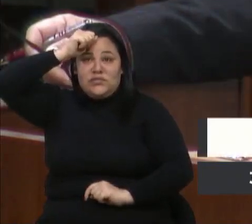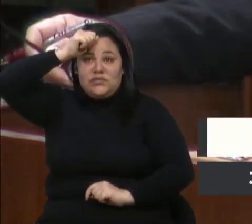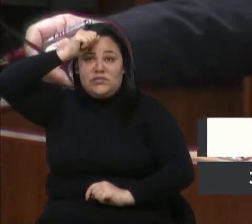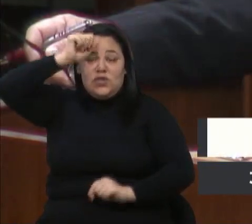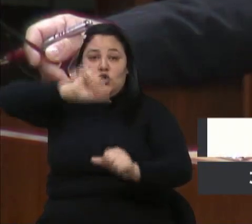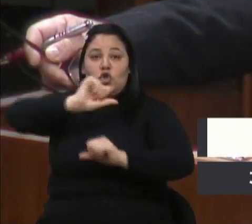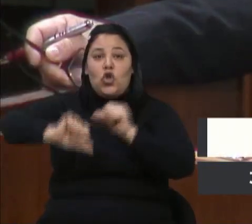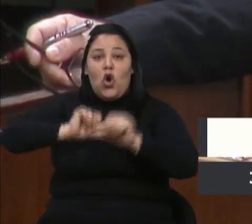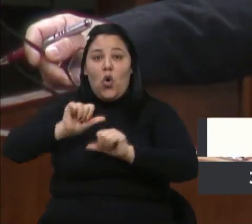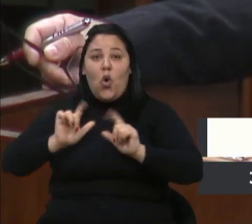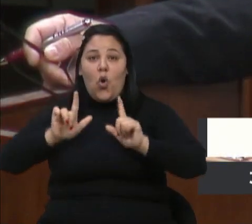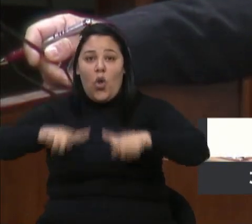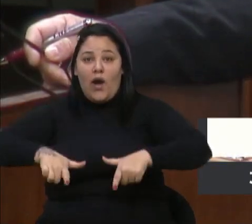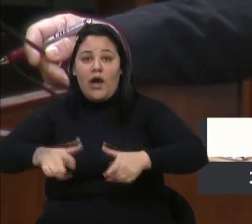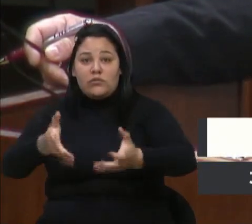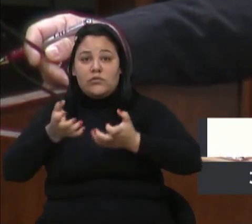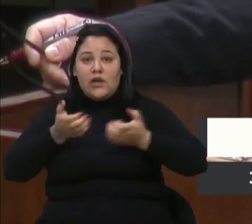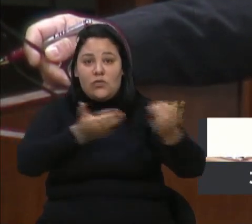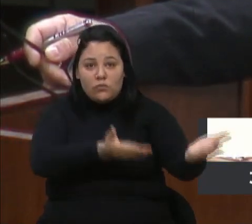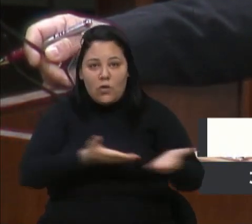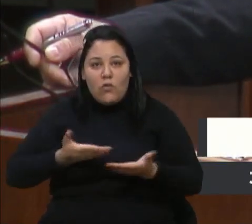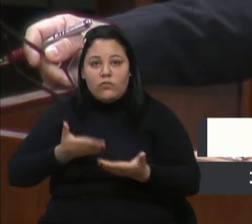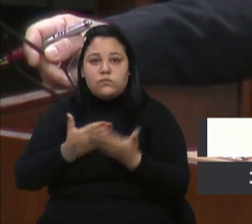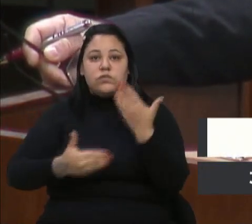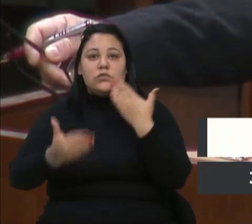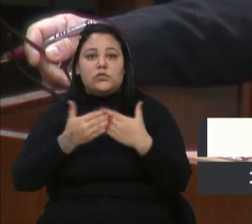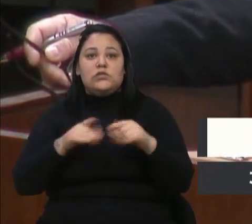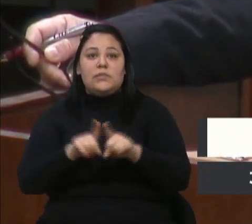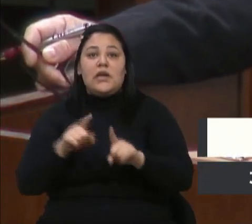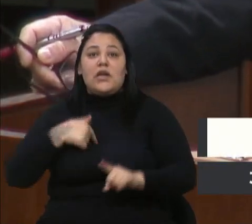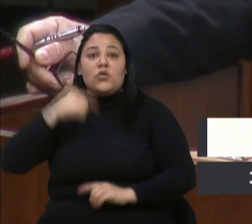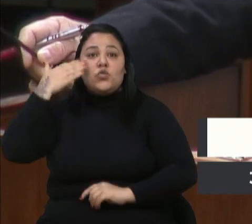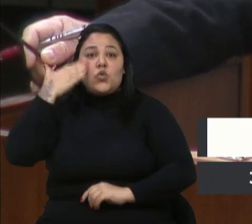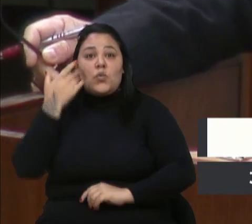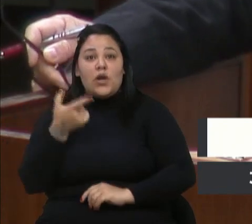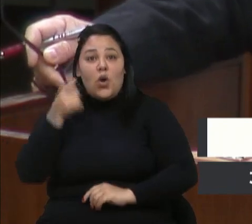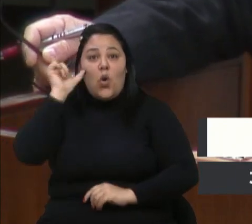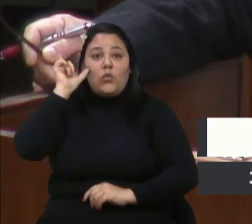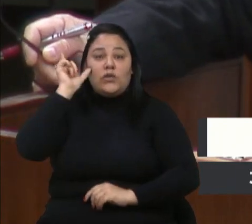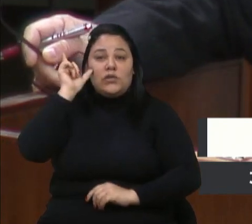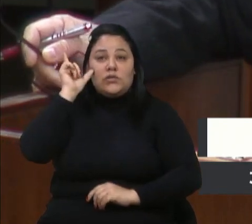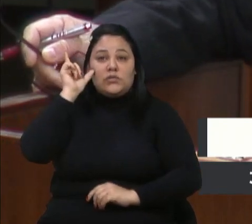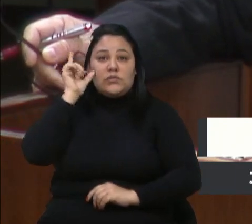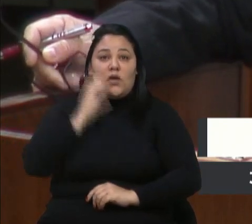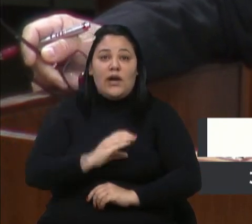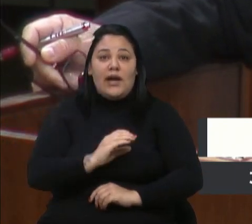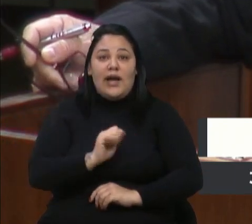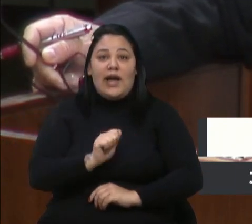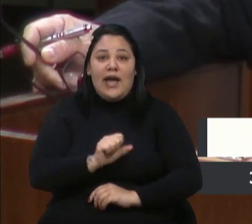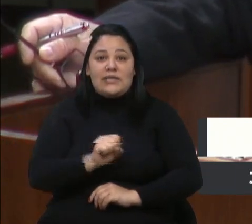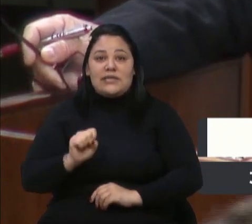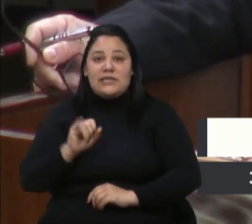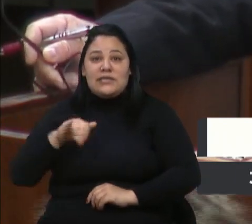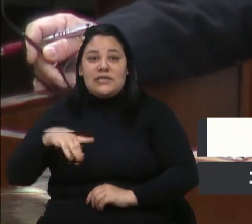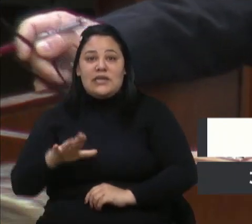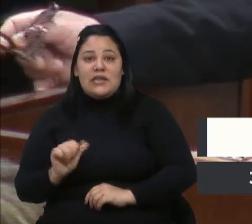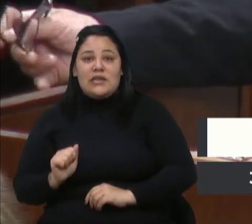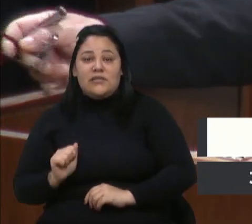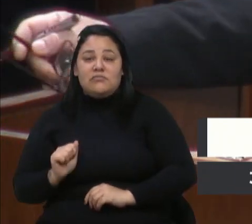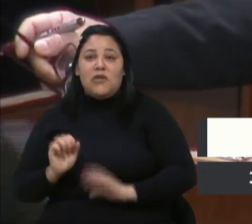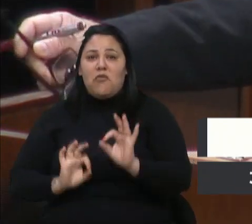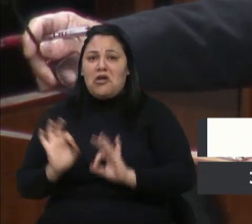mudou o local, então quero convidar a todos. Eu fiquei sabendo ontem pelo Cassina, estava tudo certo que ia ser aqui,